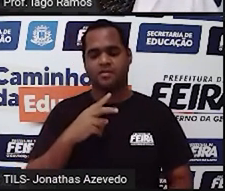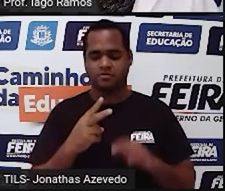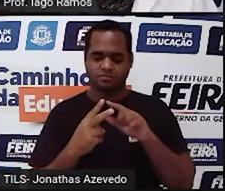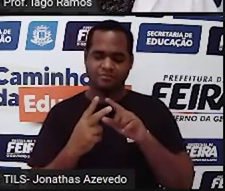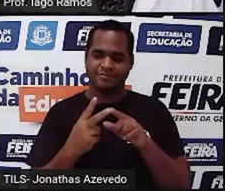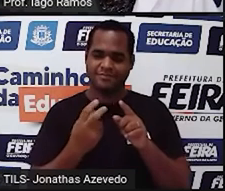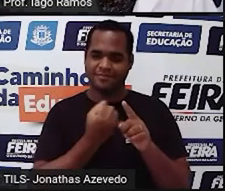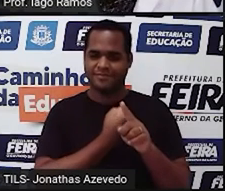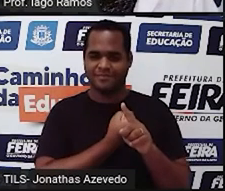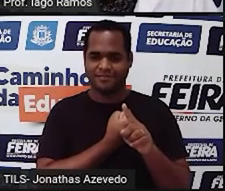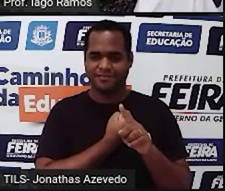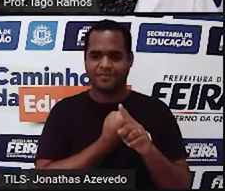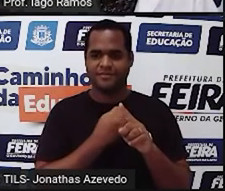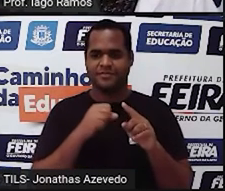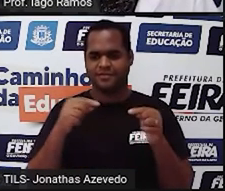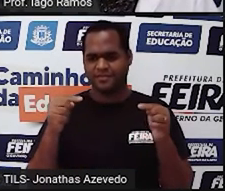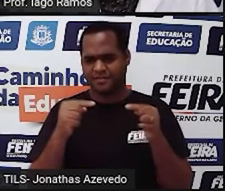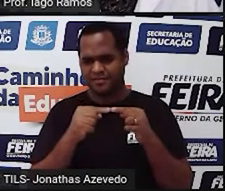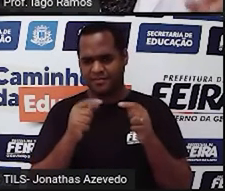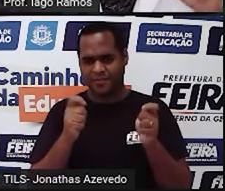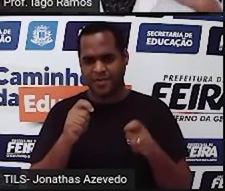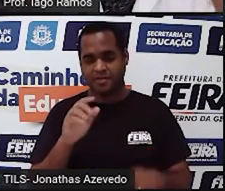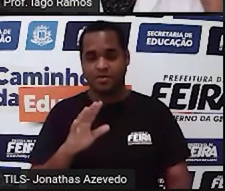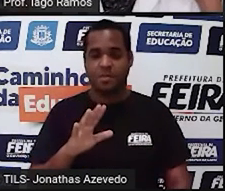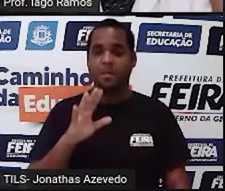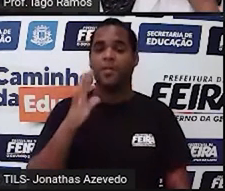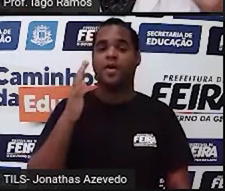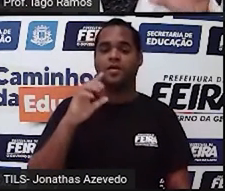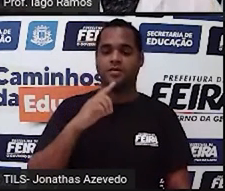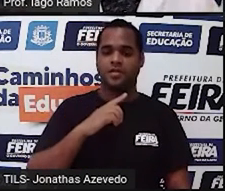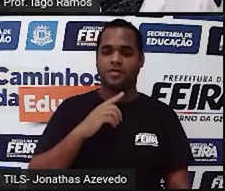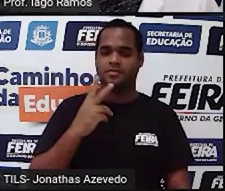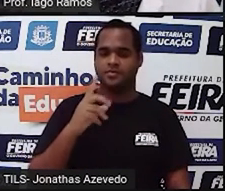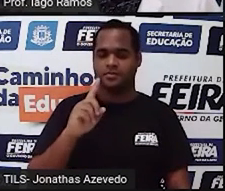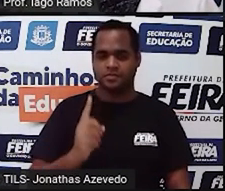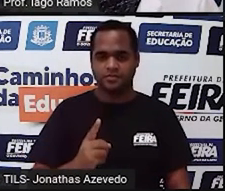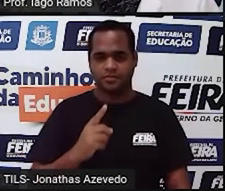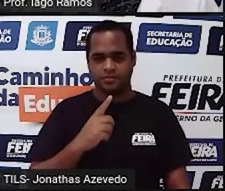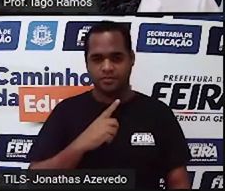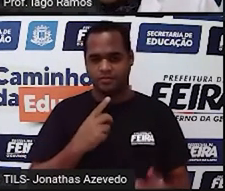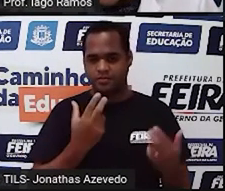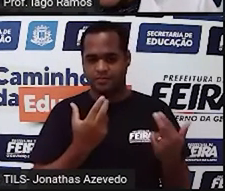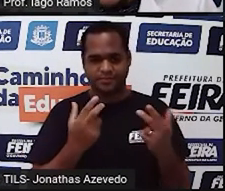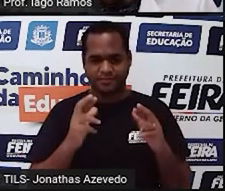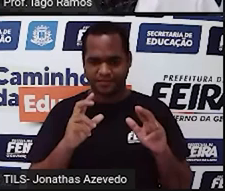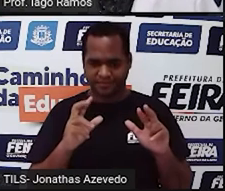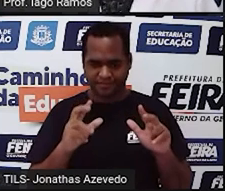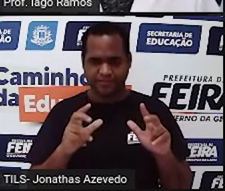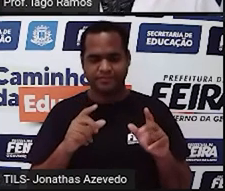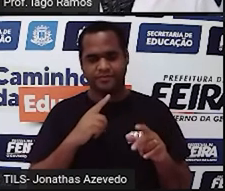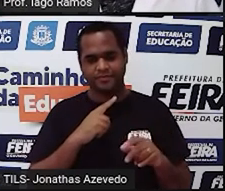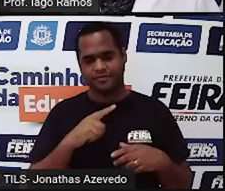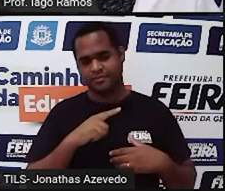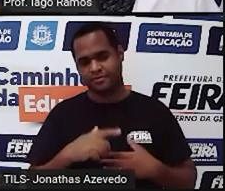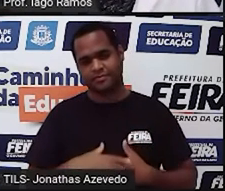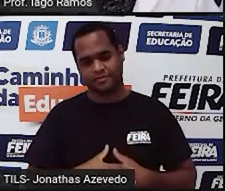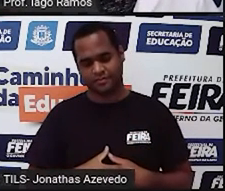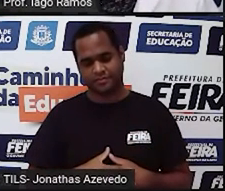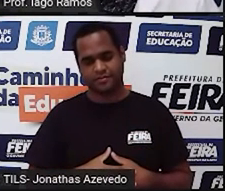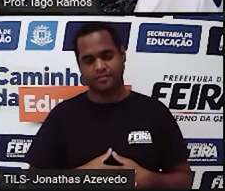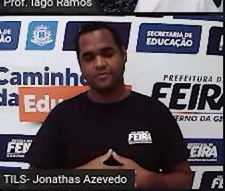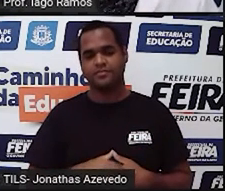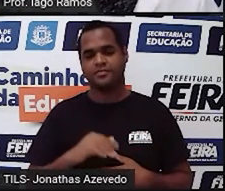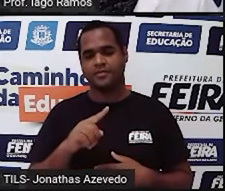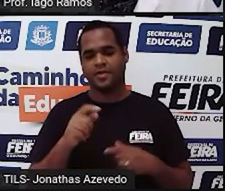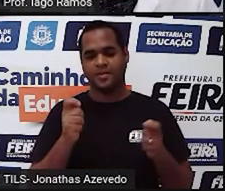algarismos quando isso acontecer quando depois da, tiver quantidade de algarismos diferentes a gente tem que fazer